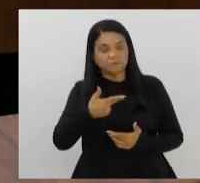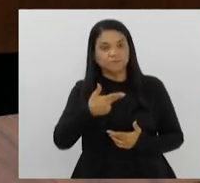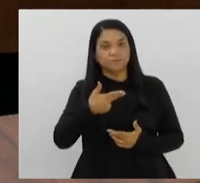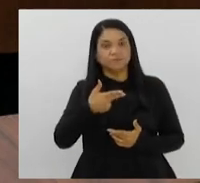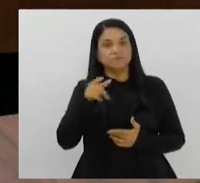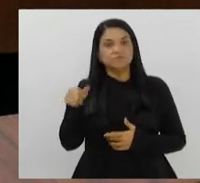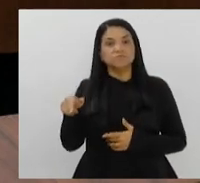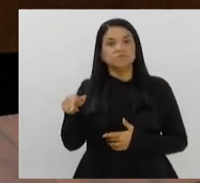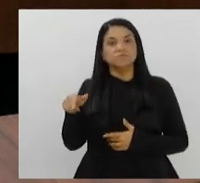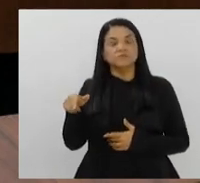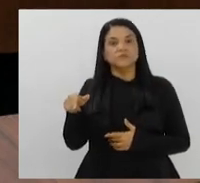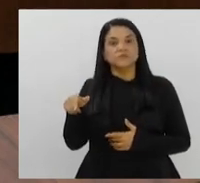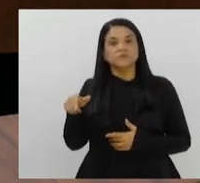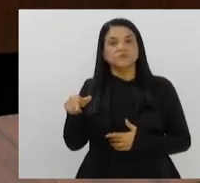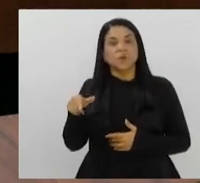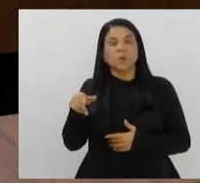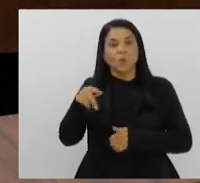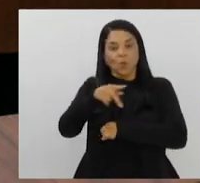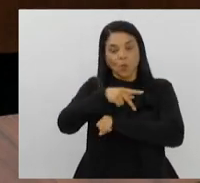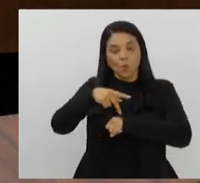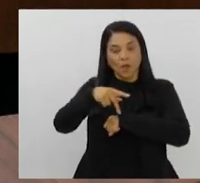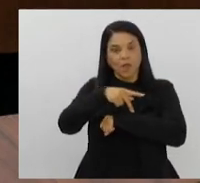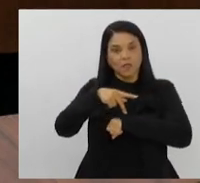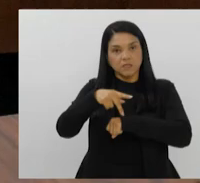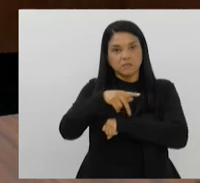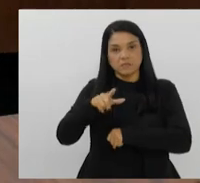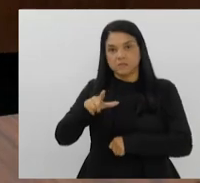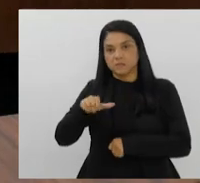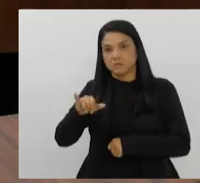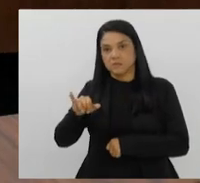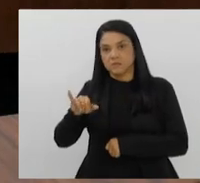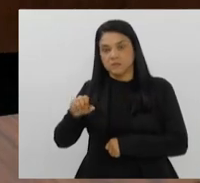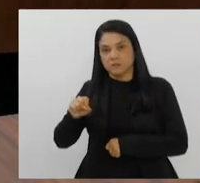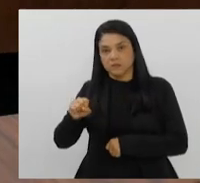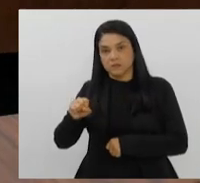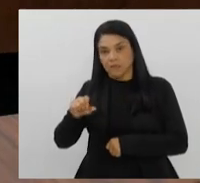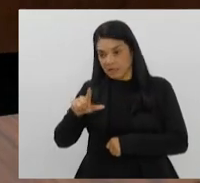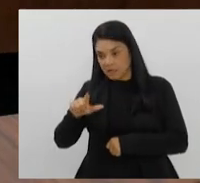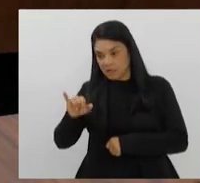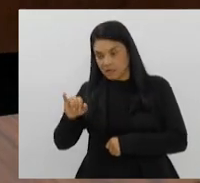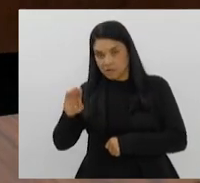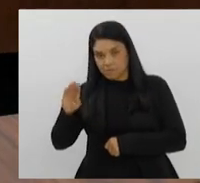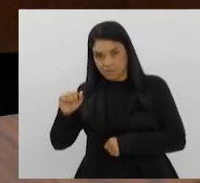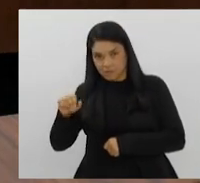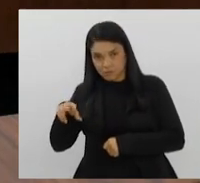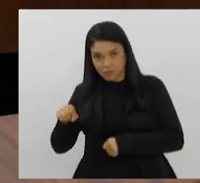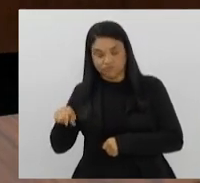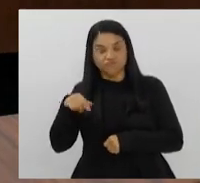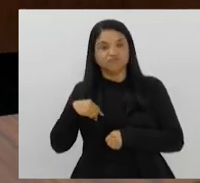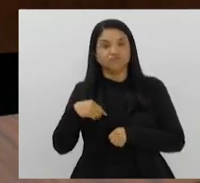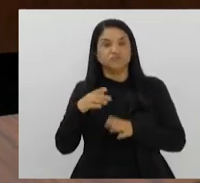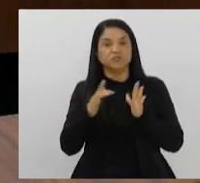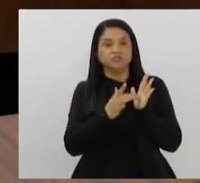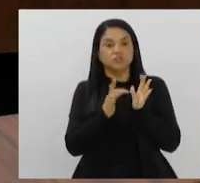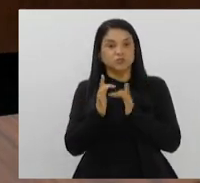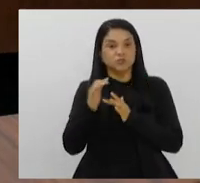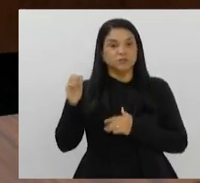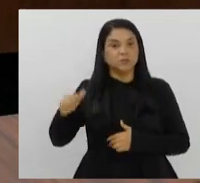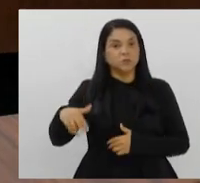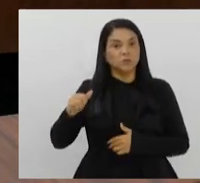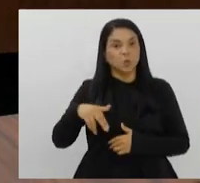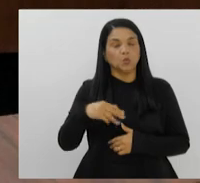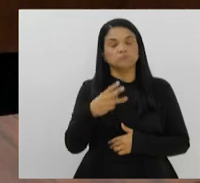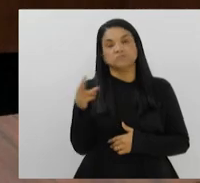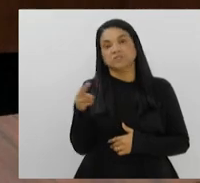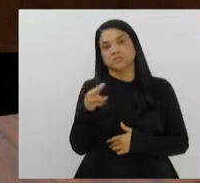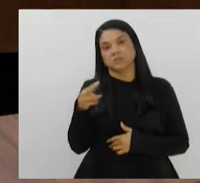andou Jesus dos seus 30 aos 33 anos. Tanto é o país que mais tem igrejas